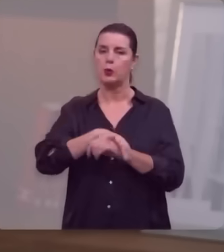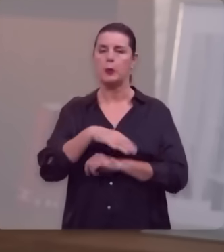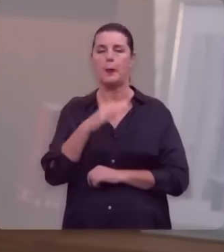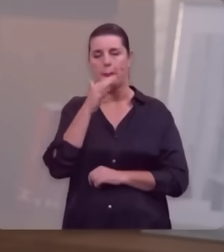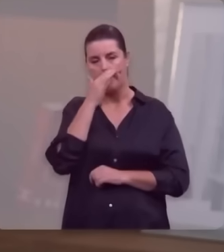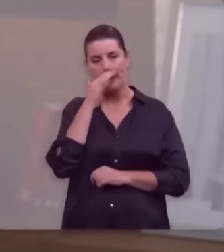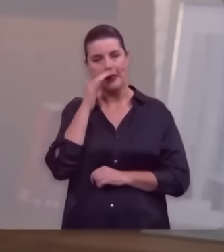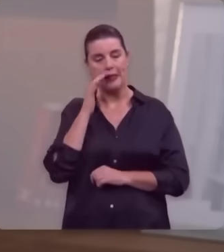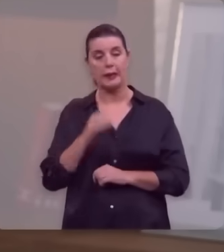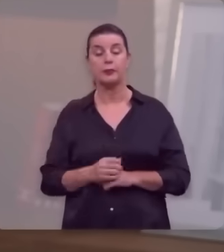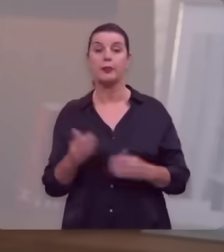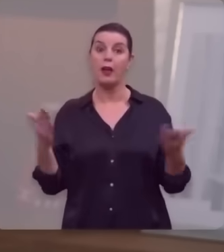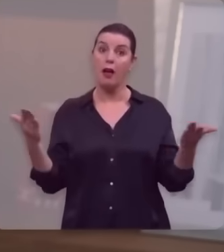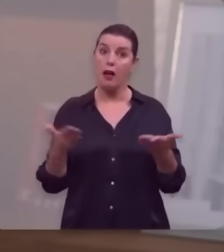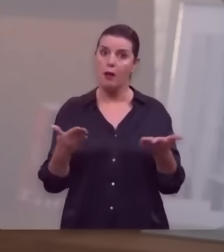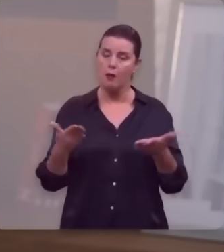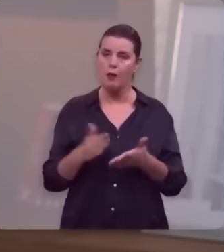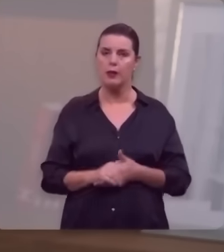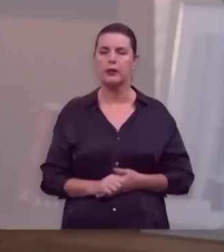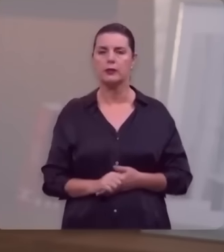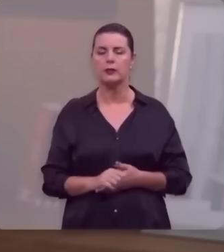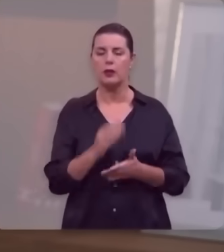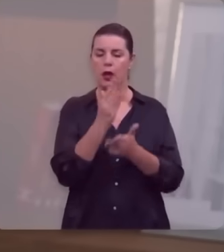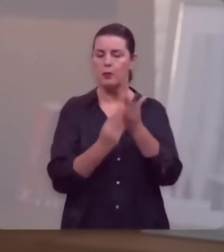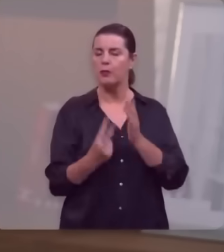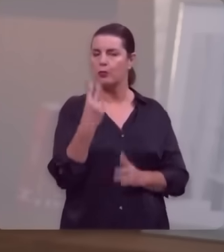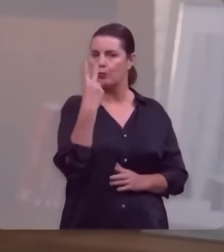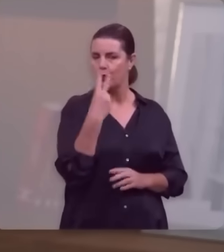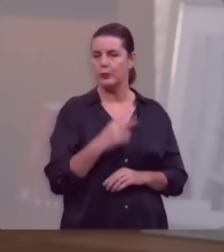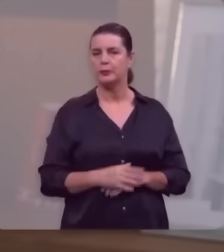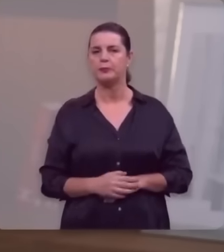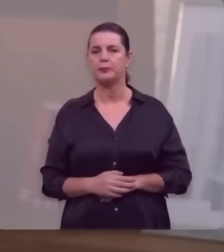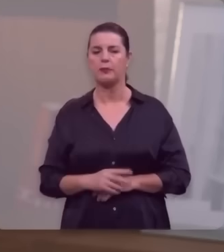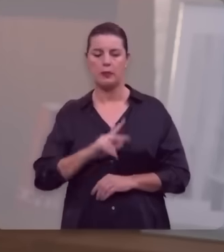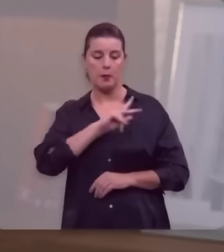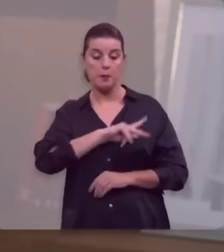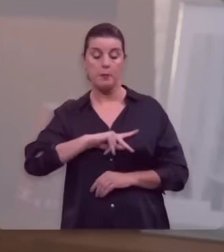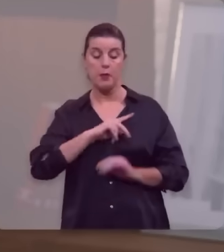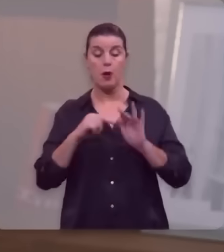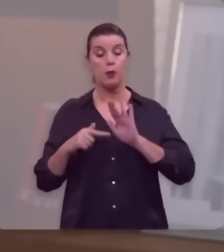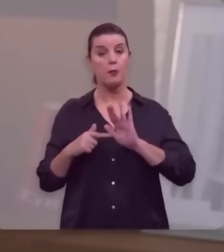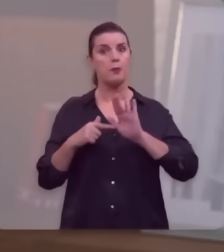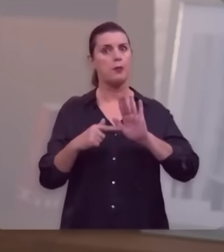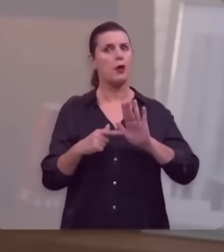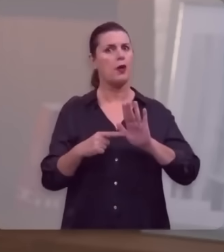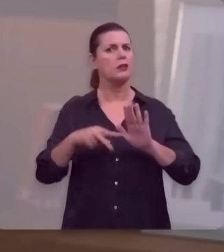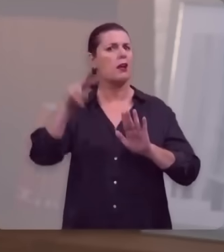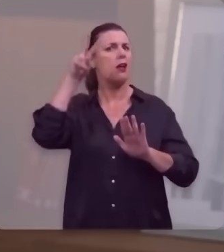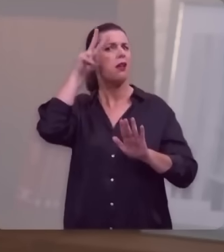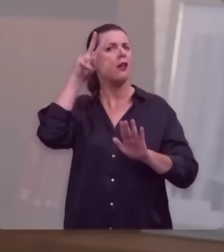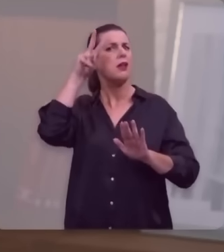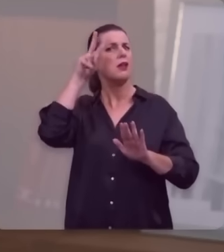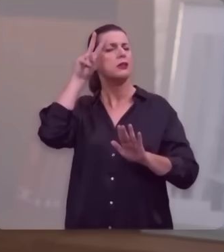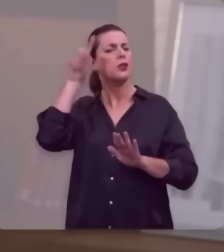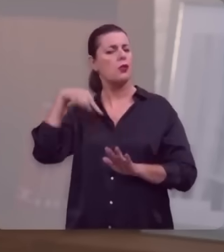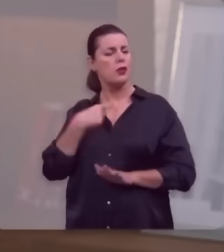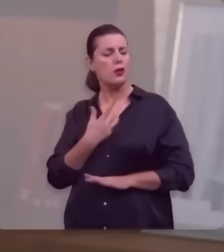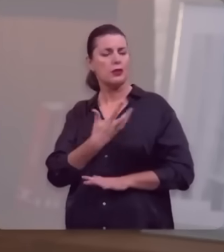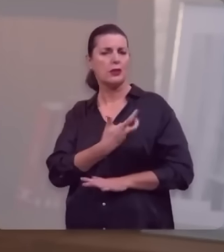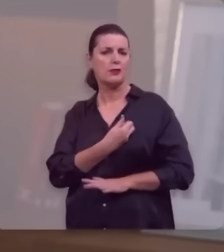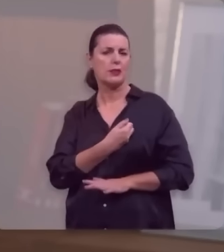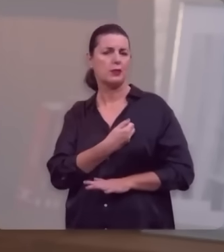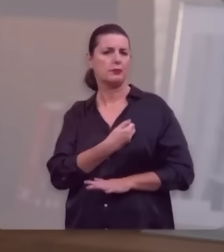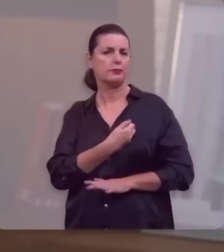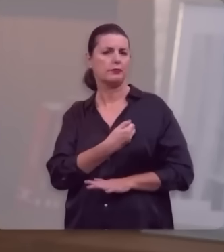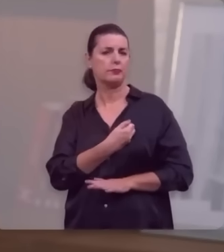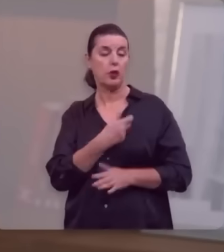assegurada agora no capítulo 2 o apóstolo Paulo vai mostrar o aspecto histórico da nossa salvação